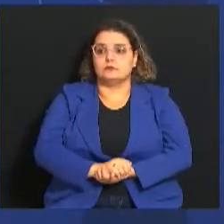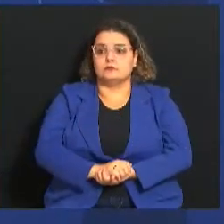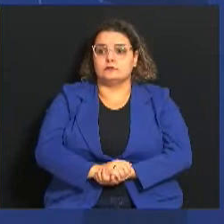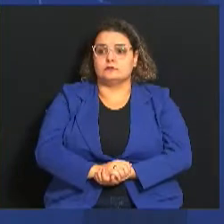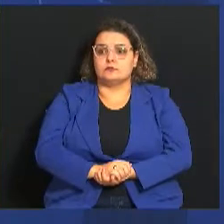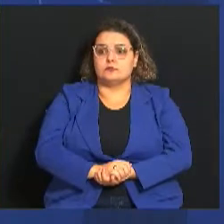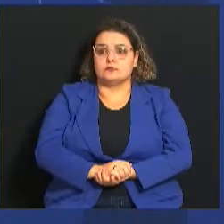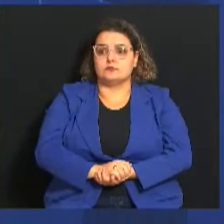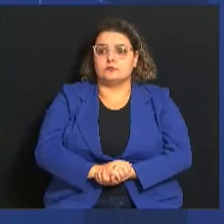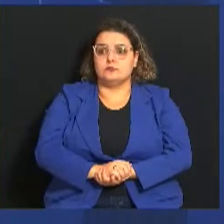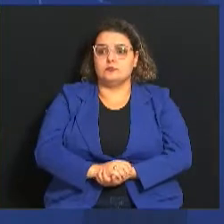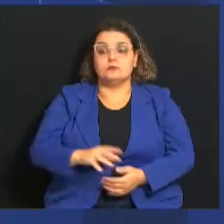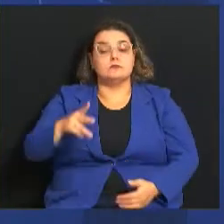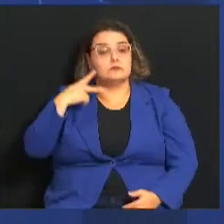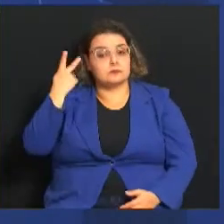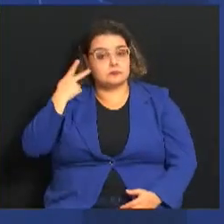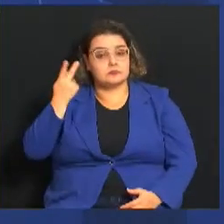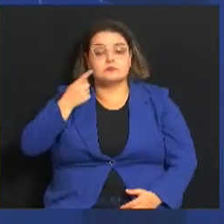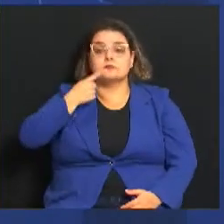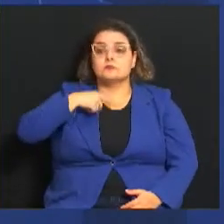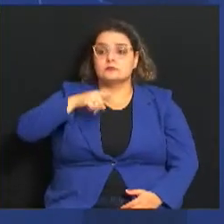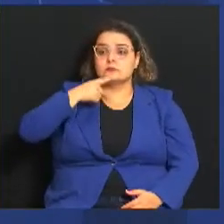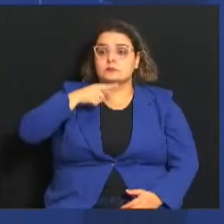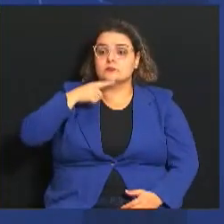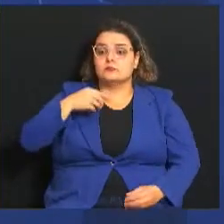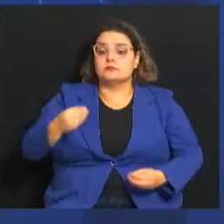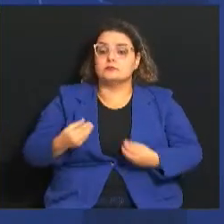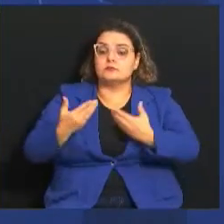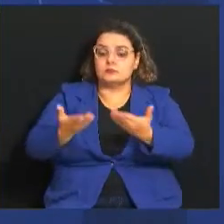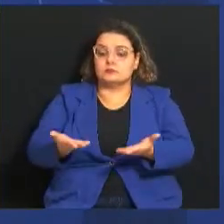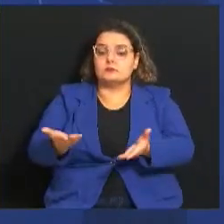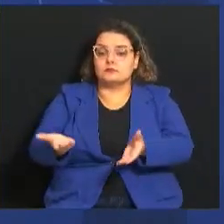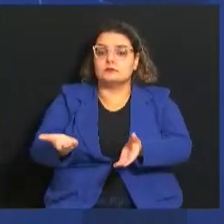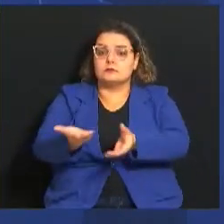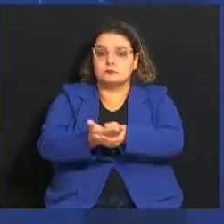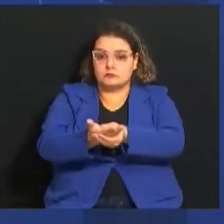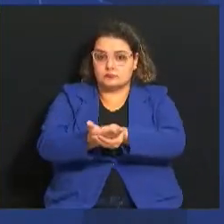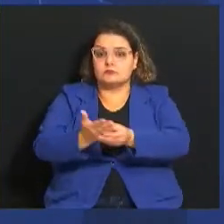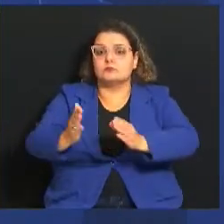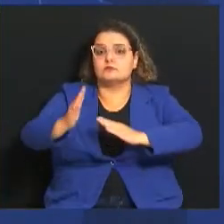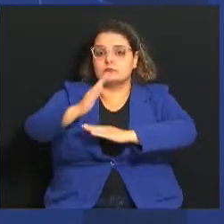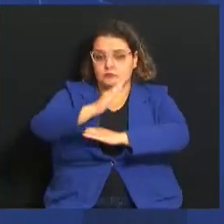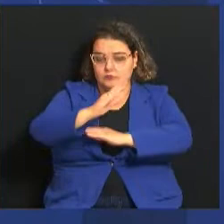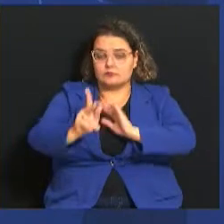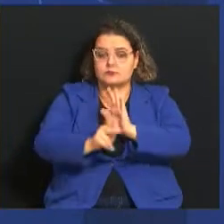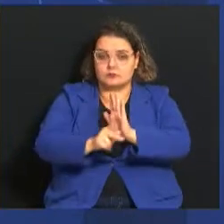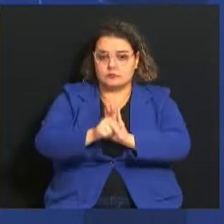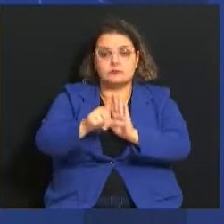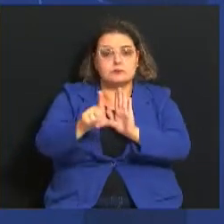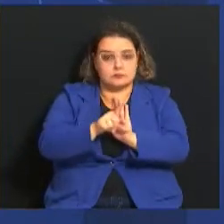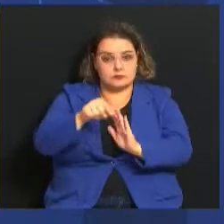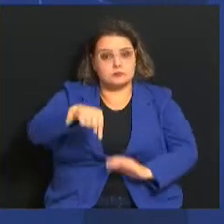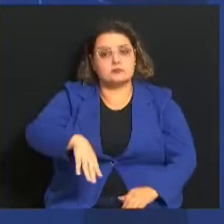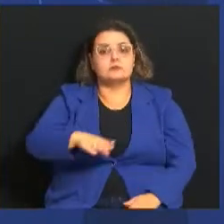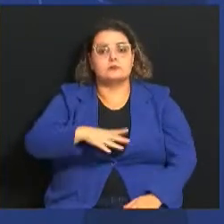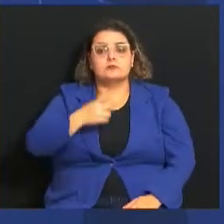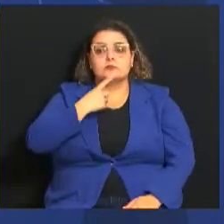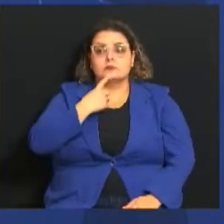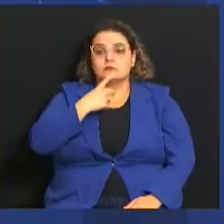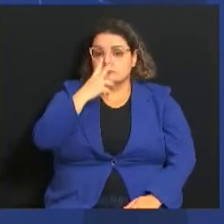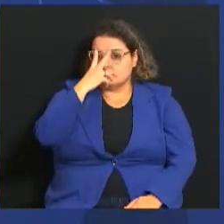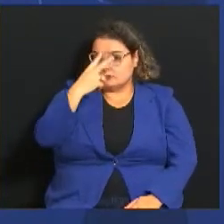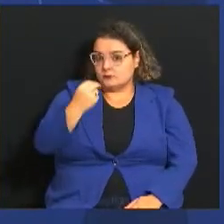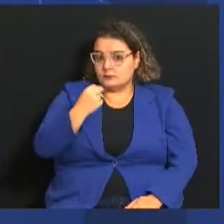O vereador Eduardo Magoga apresentou um projeto de lei aqui na Câmara de Campinas para que as vans